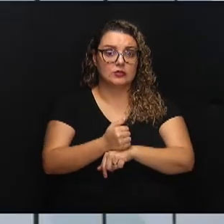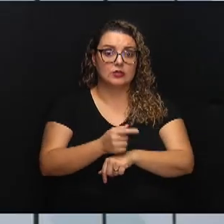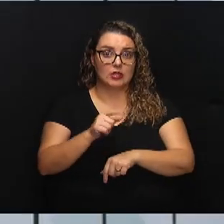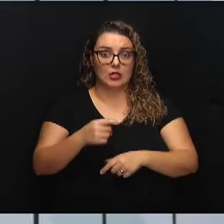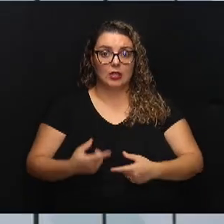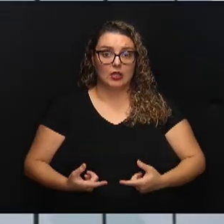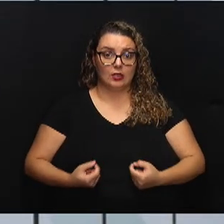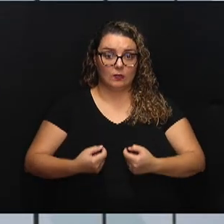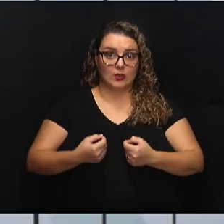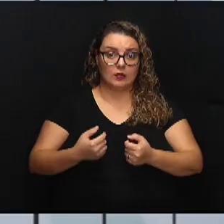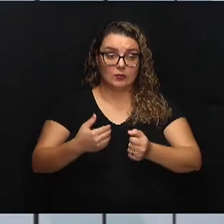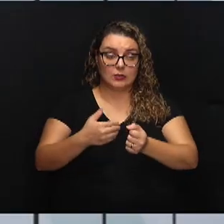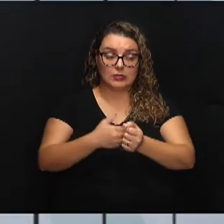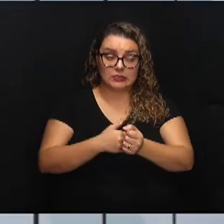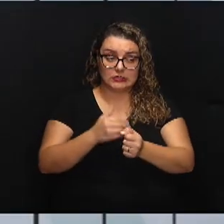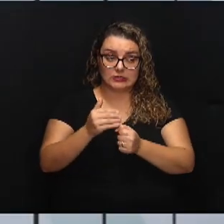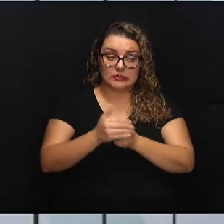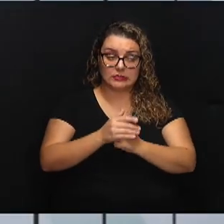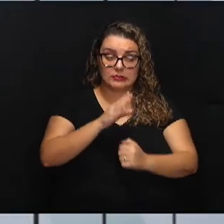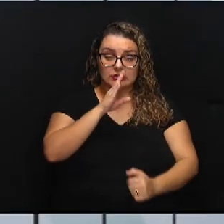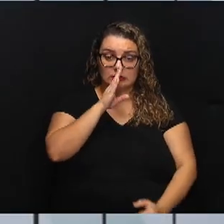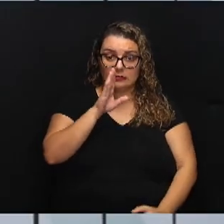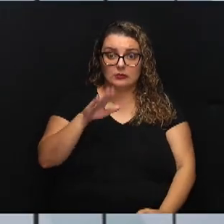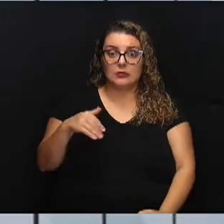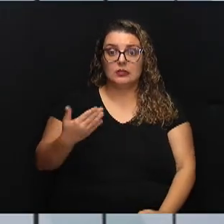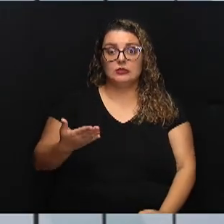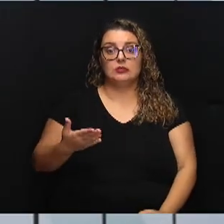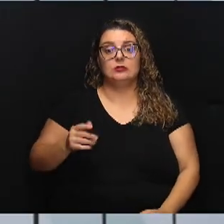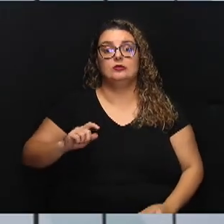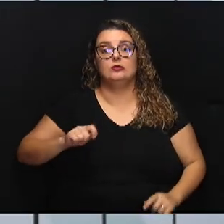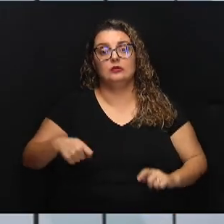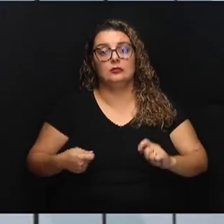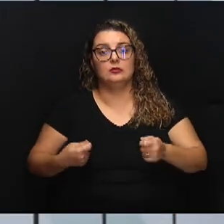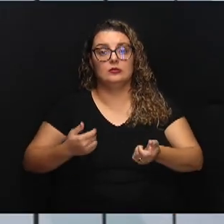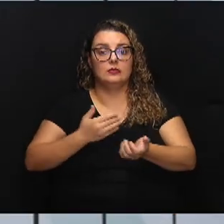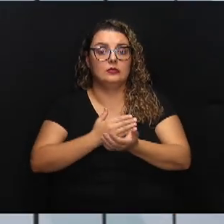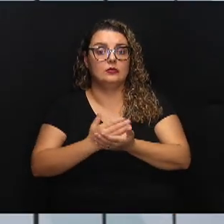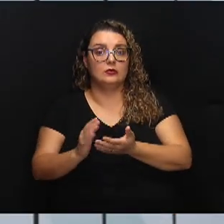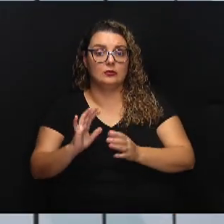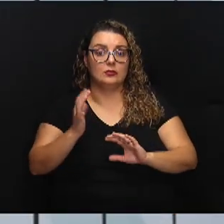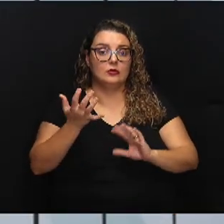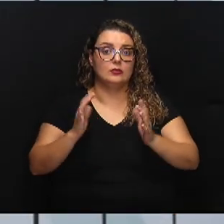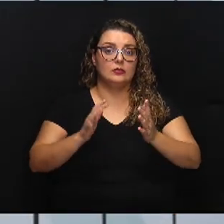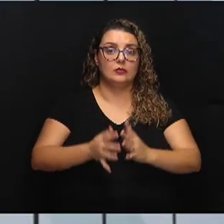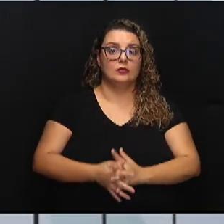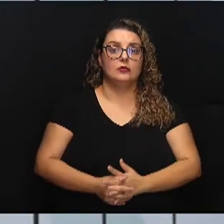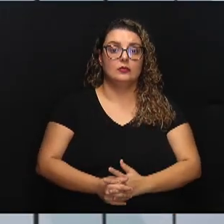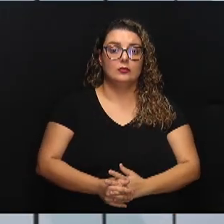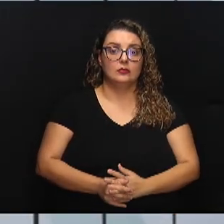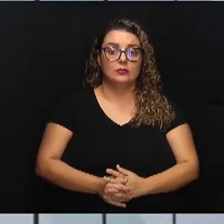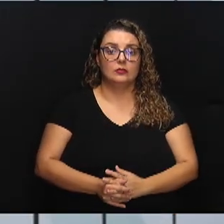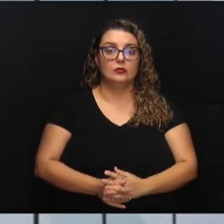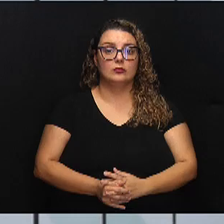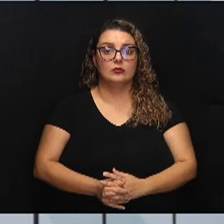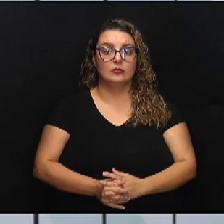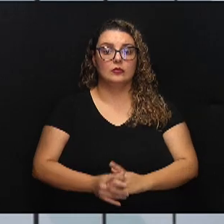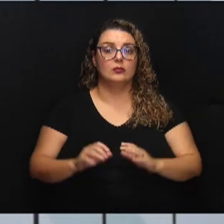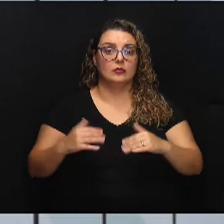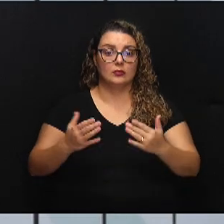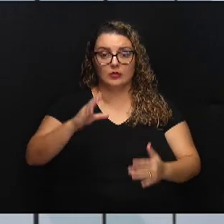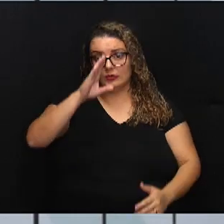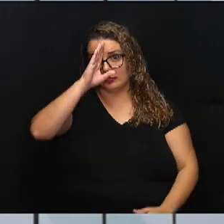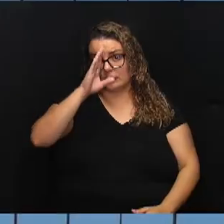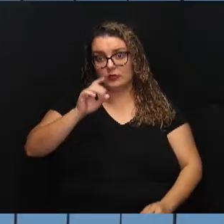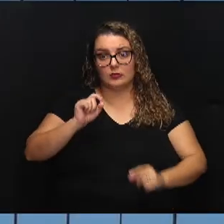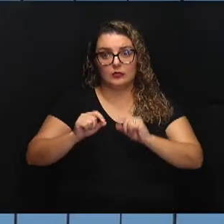câncer silencioso, mas quando os sintomas já começam a surgir, quais são os principais, né? O